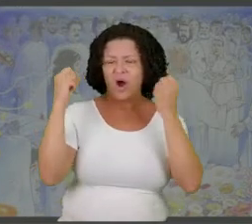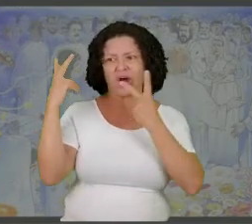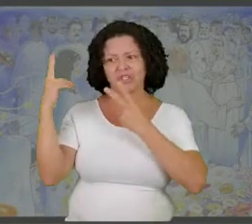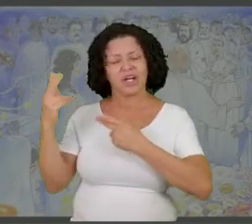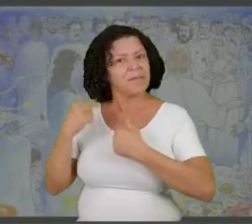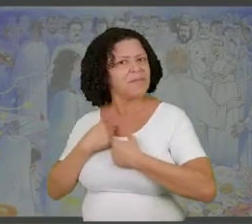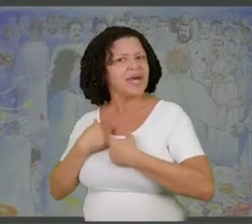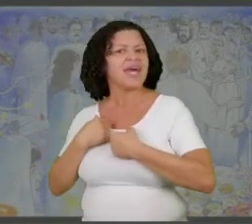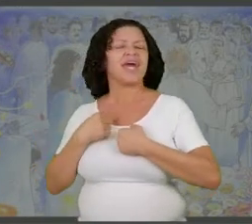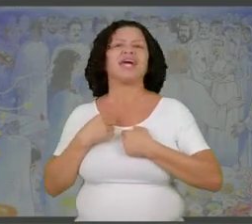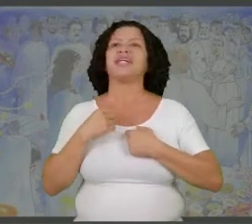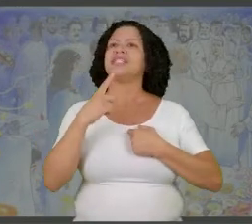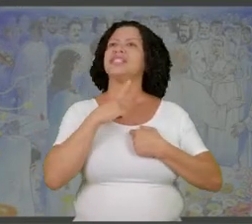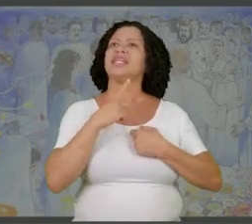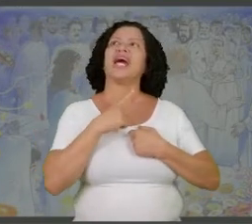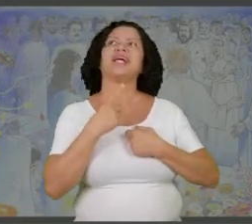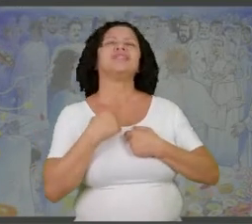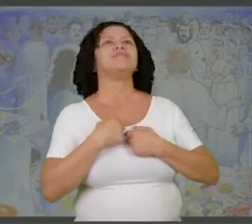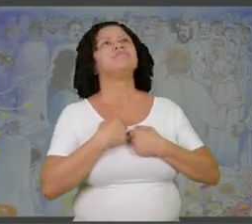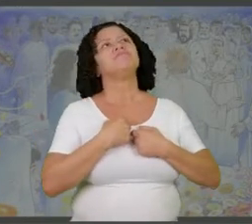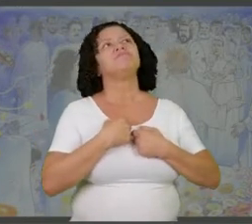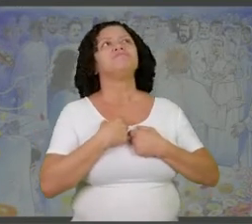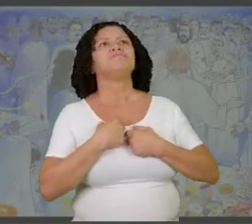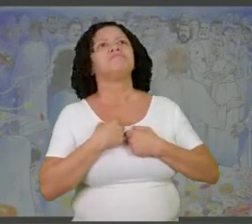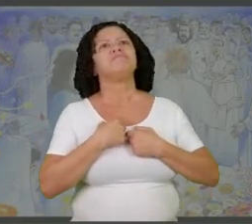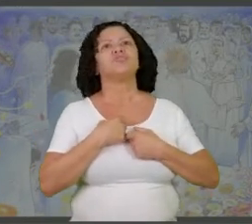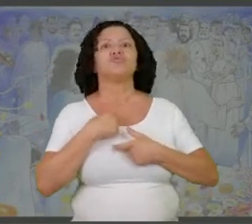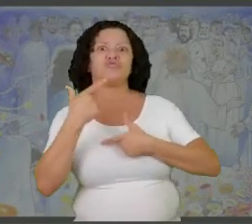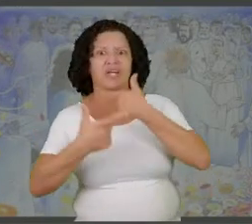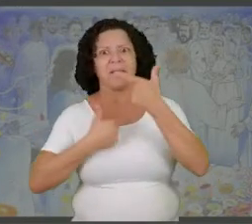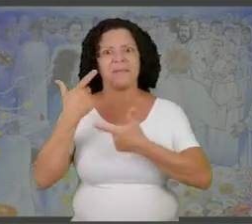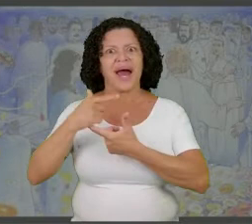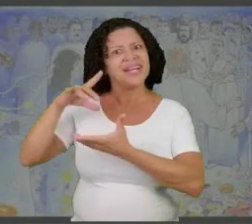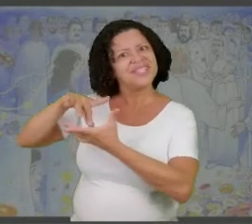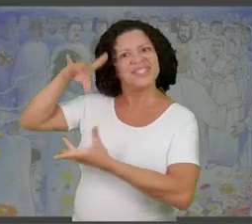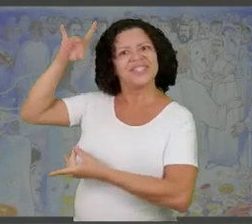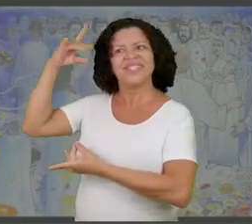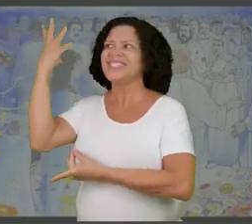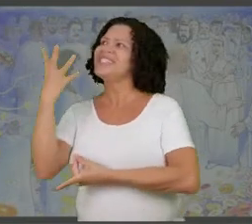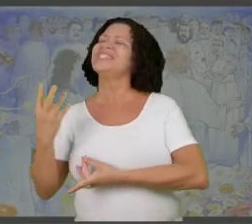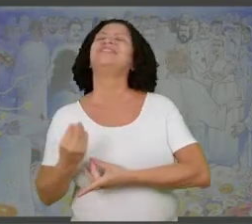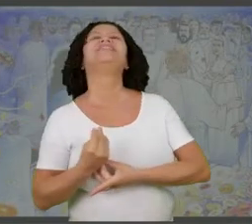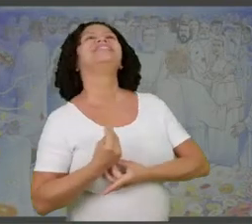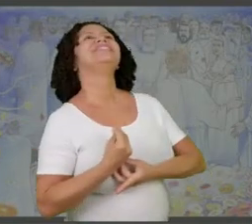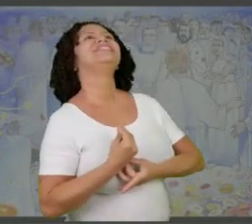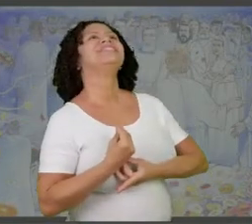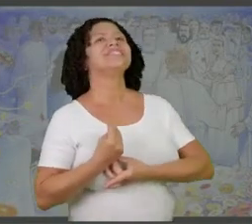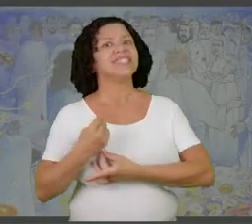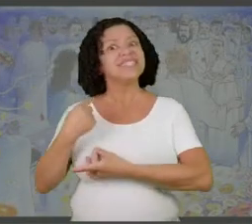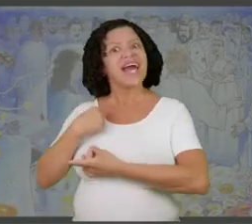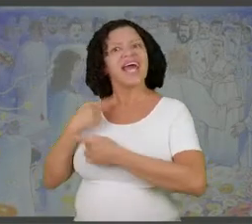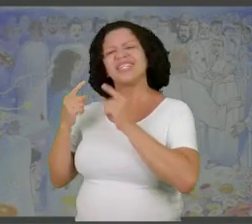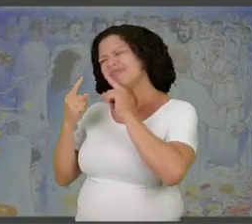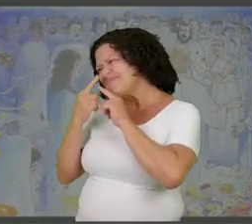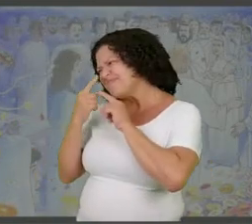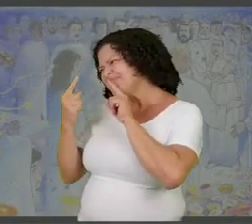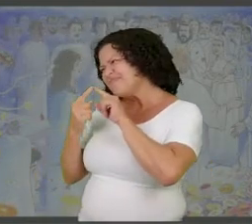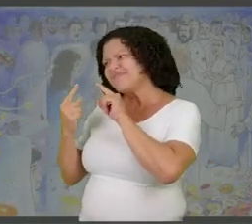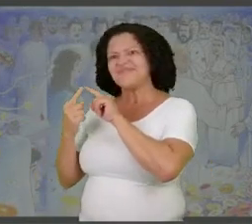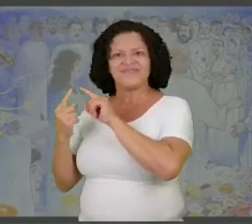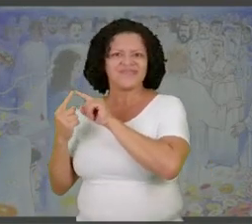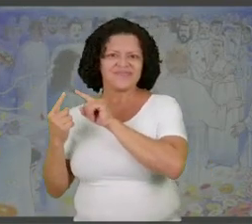esporte, que temos sintonia por sermos do trabalho espírita, né? Temos uma série de afinidades com